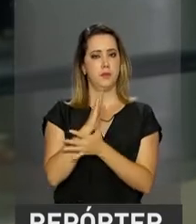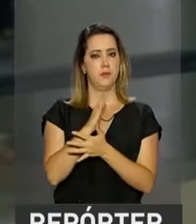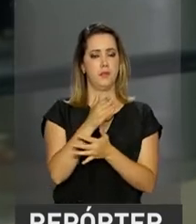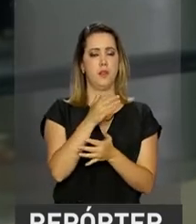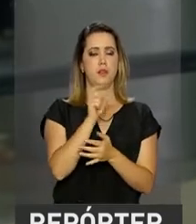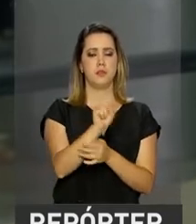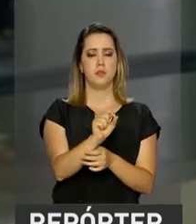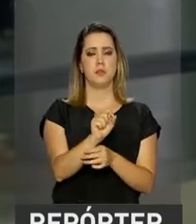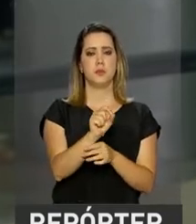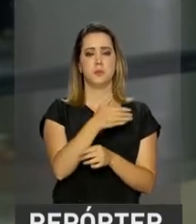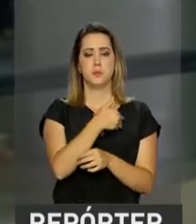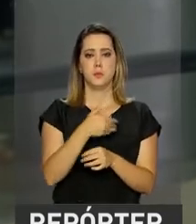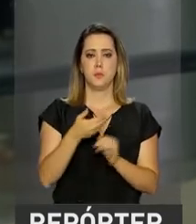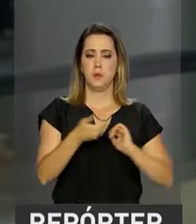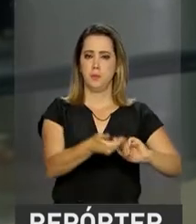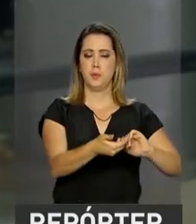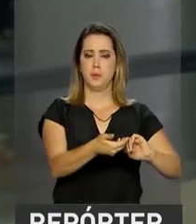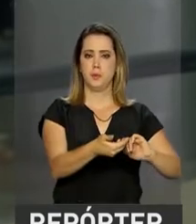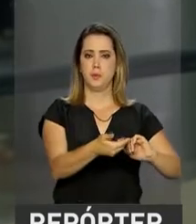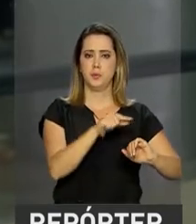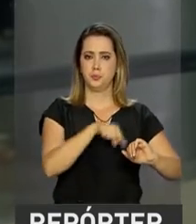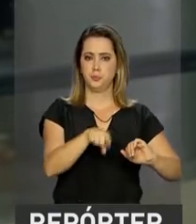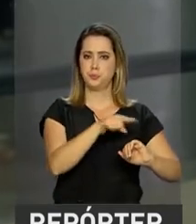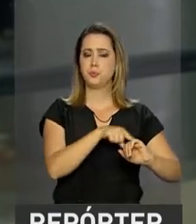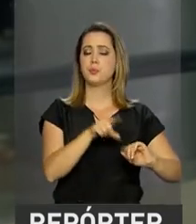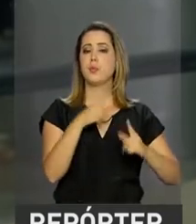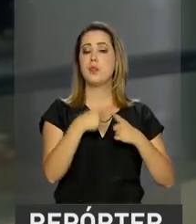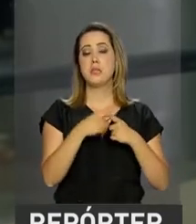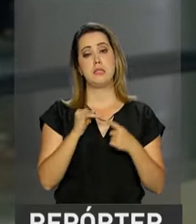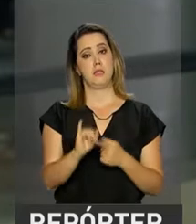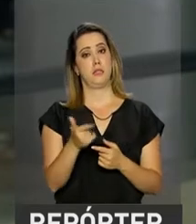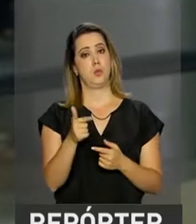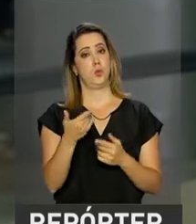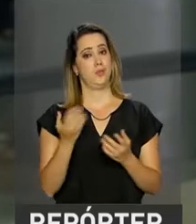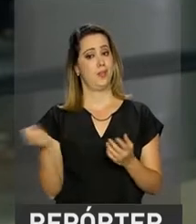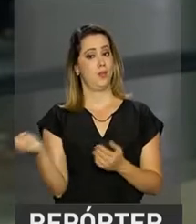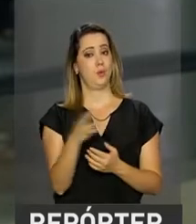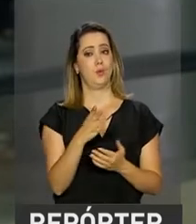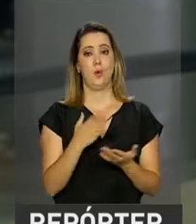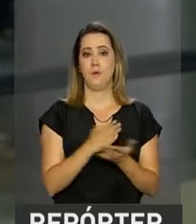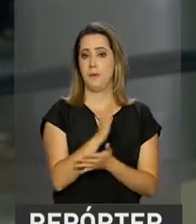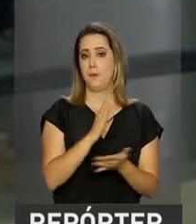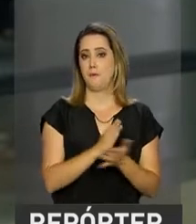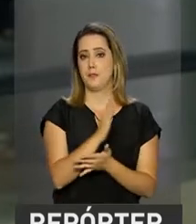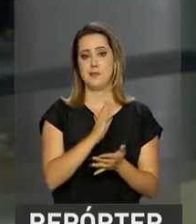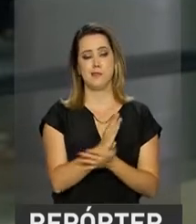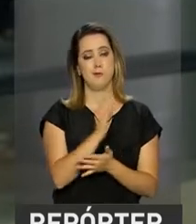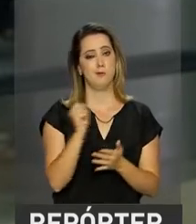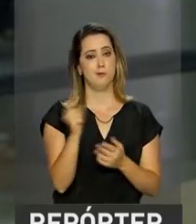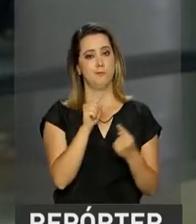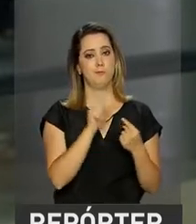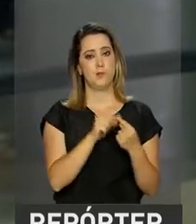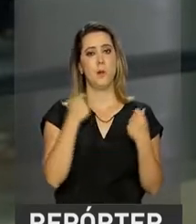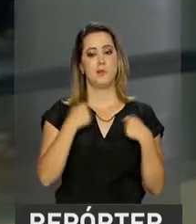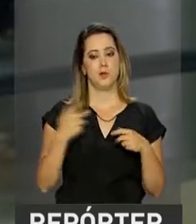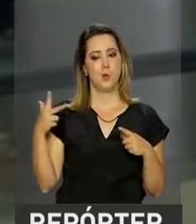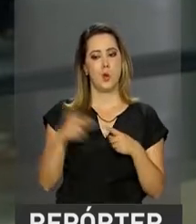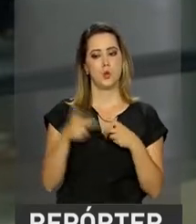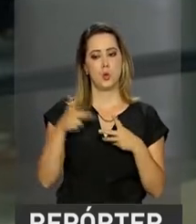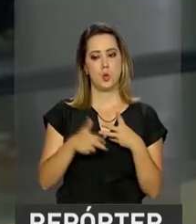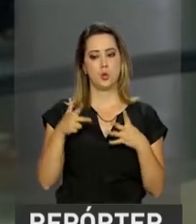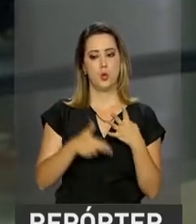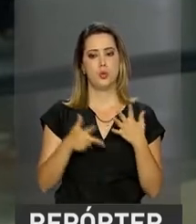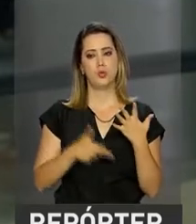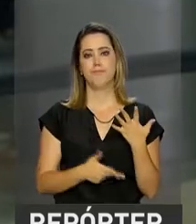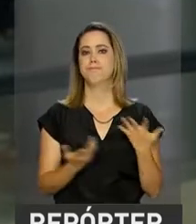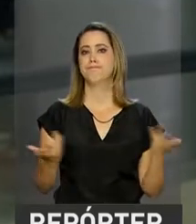pelo congresso segundo meirelles é a nova meta não for aprovada o governo terá de fazer mais restrições vamos